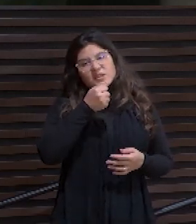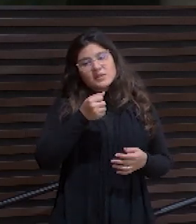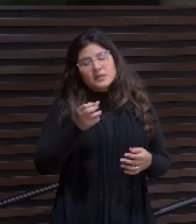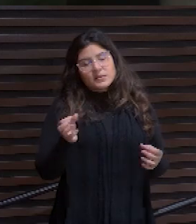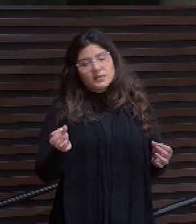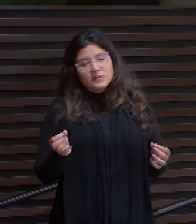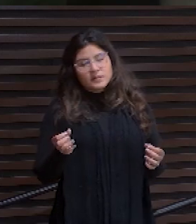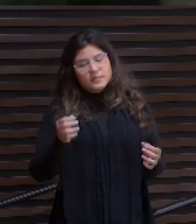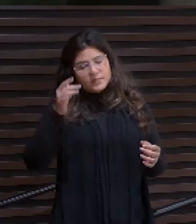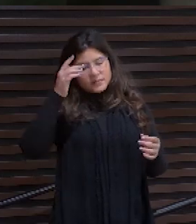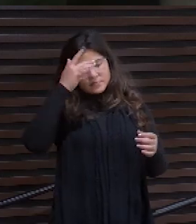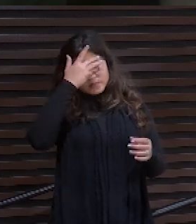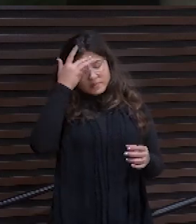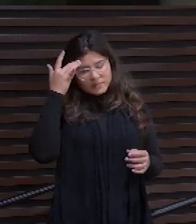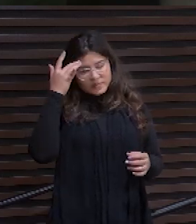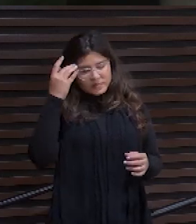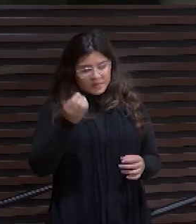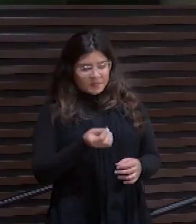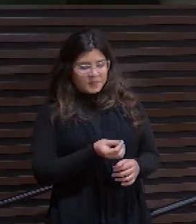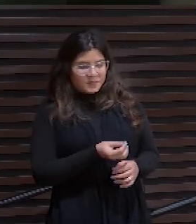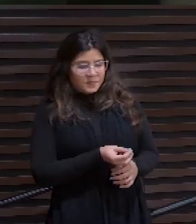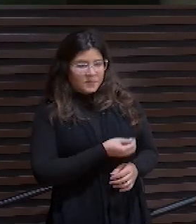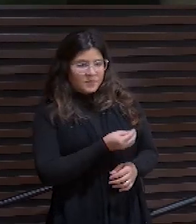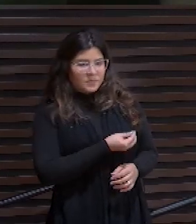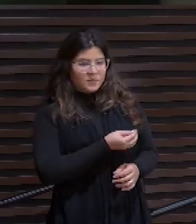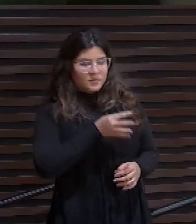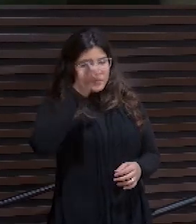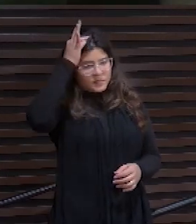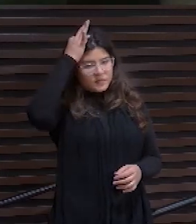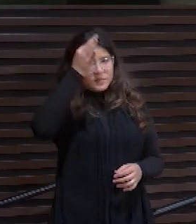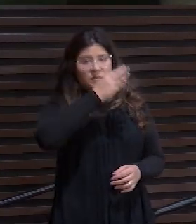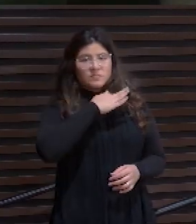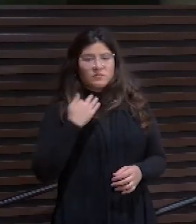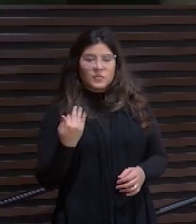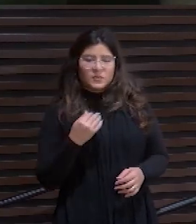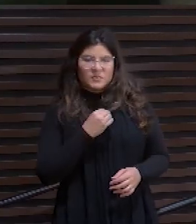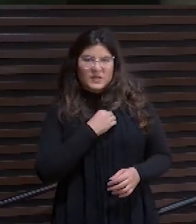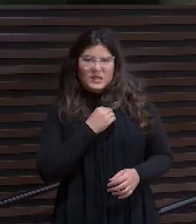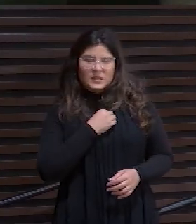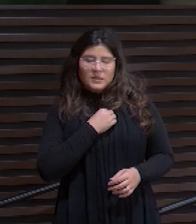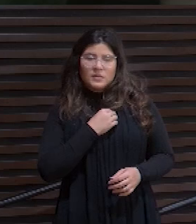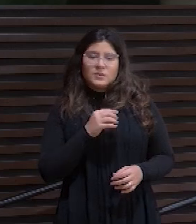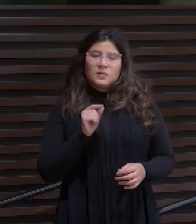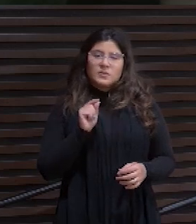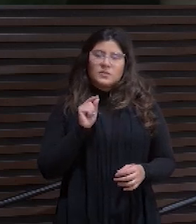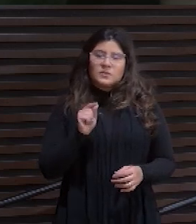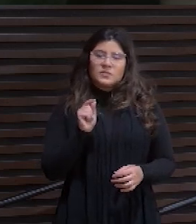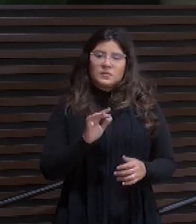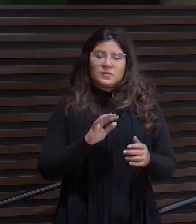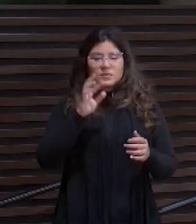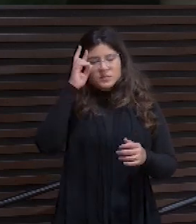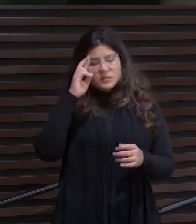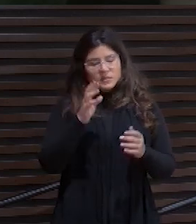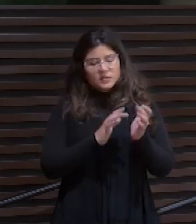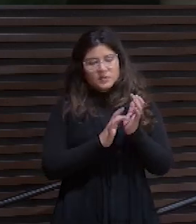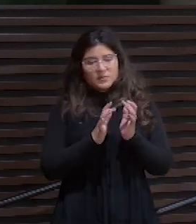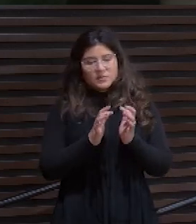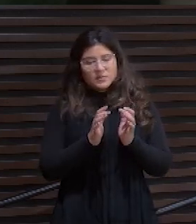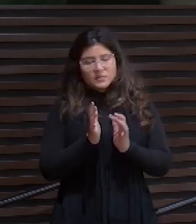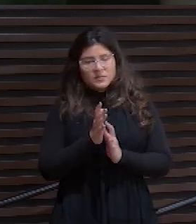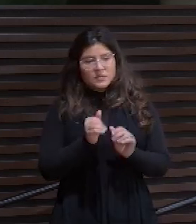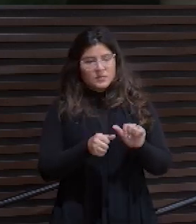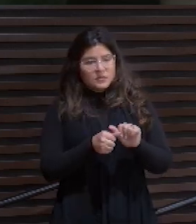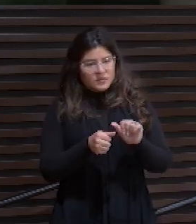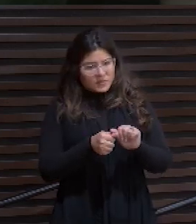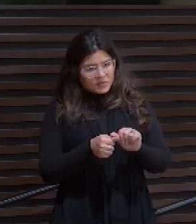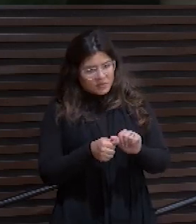viva e o espírito morto em delitos e pecados. E o que o Senhor fez na obra de Cristo na cruz? O que a cruz fez? Ela inverteu a